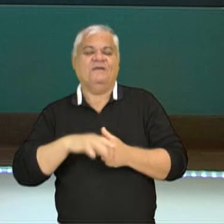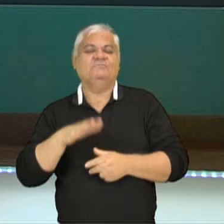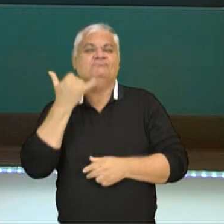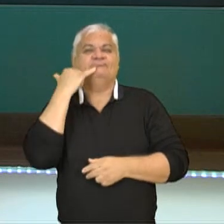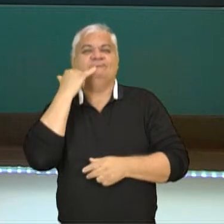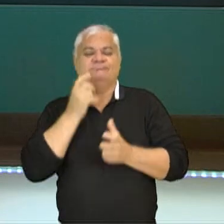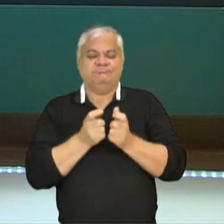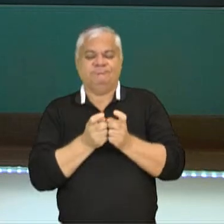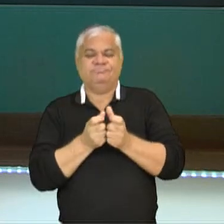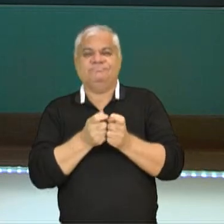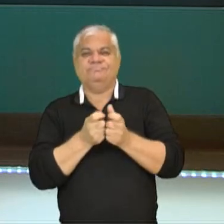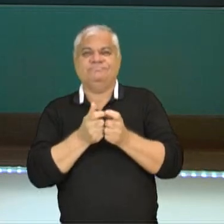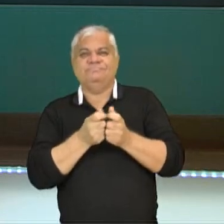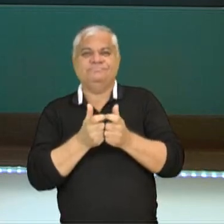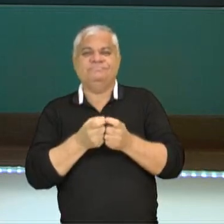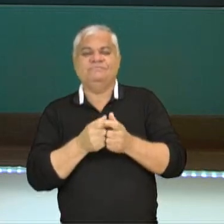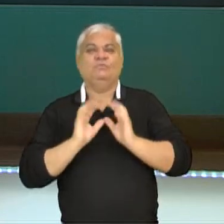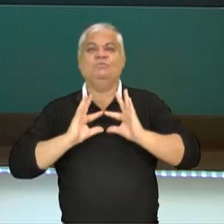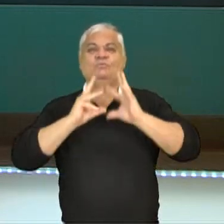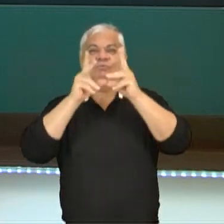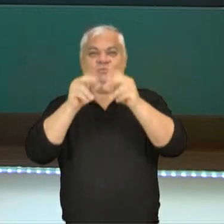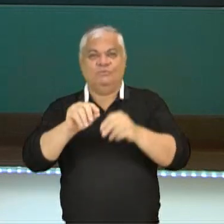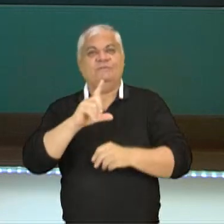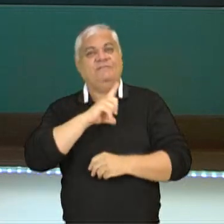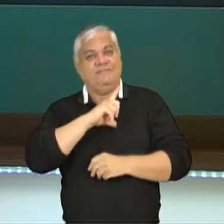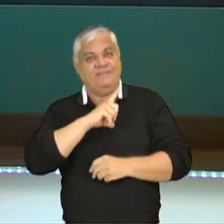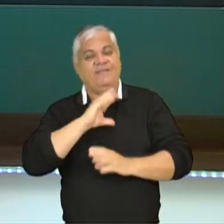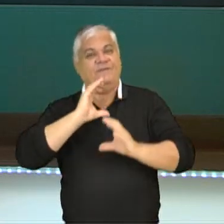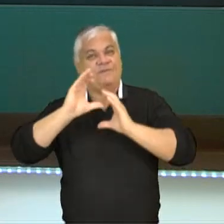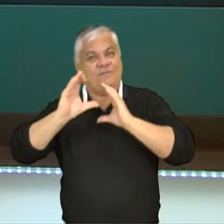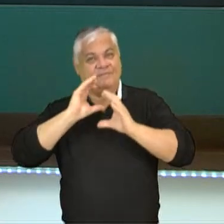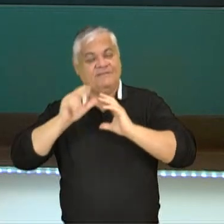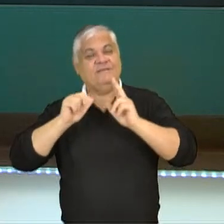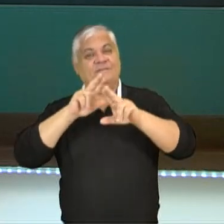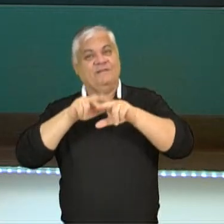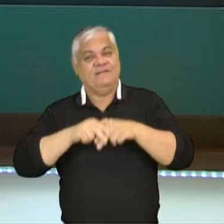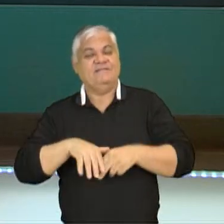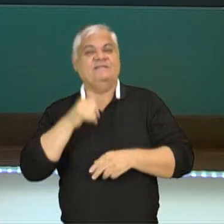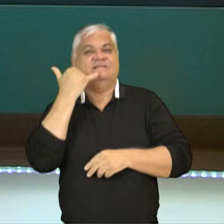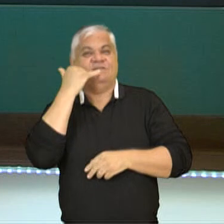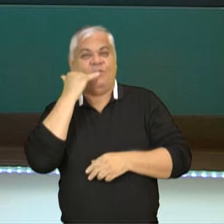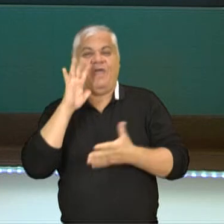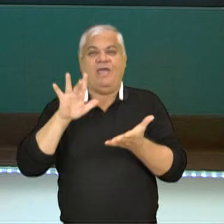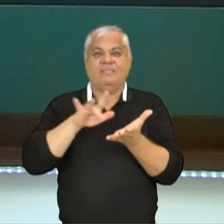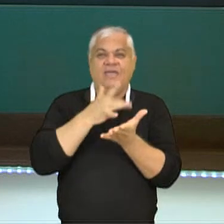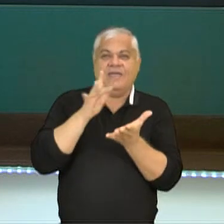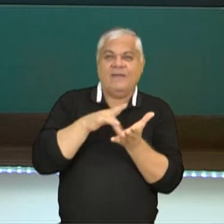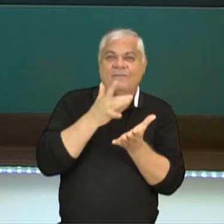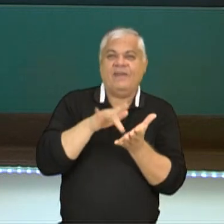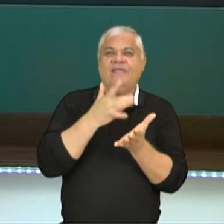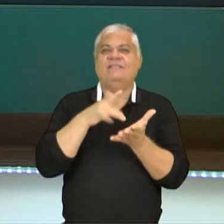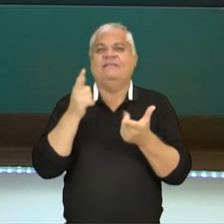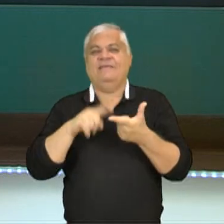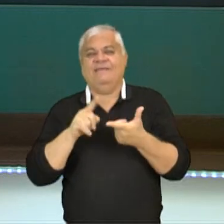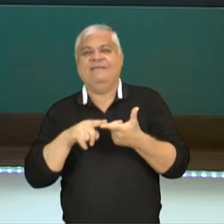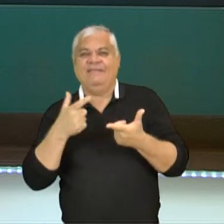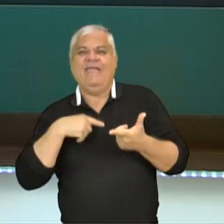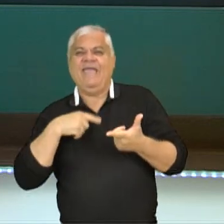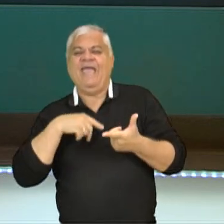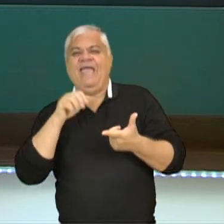das pessoas tem acesso a esse meio de comunicação por meio dos celulares, tablets, iPhones,